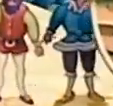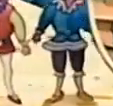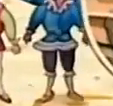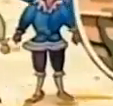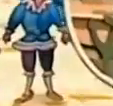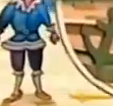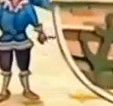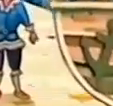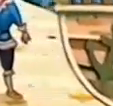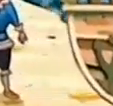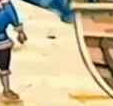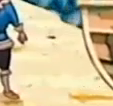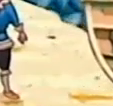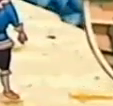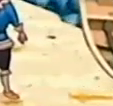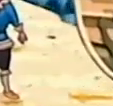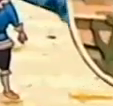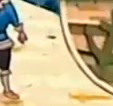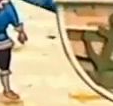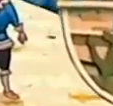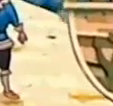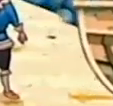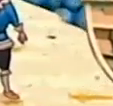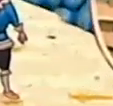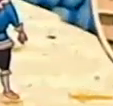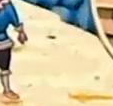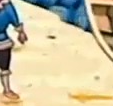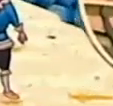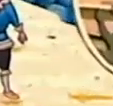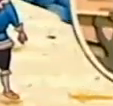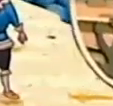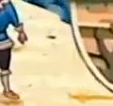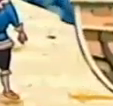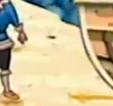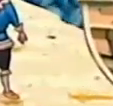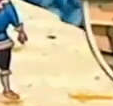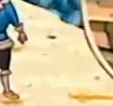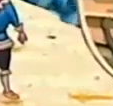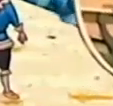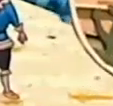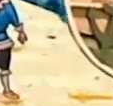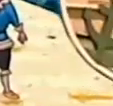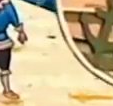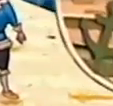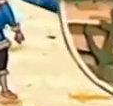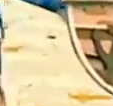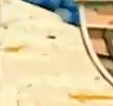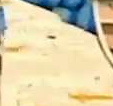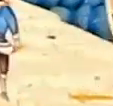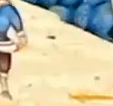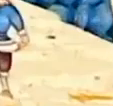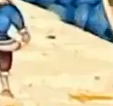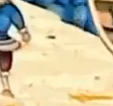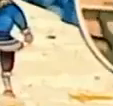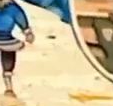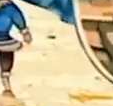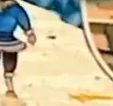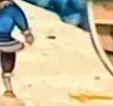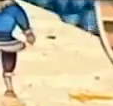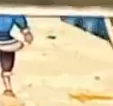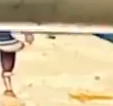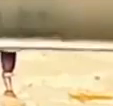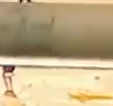em tupi. Só depois vem vocês, que falavam tudo em português. Só